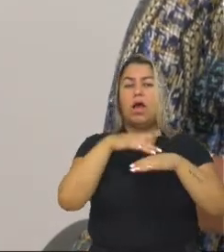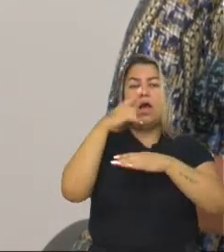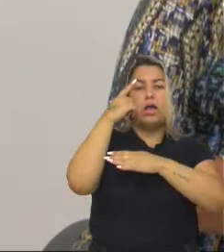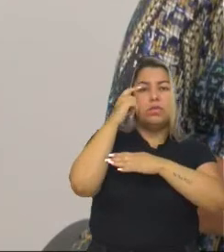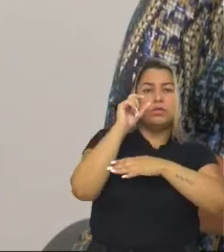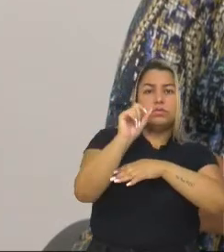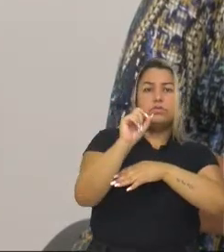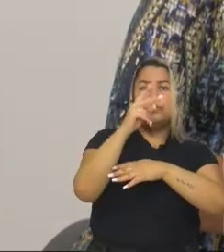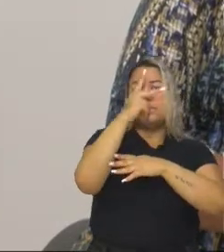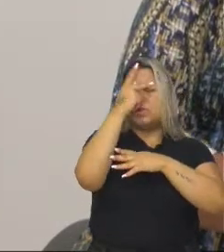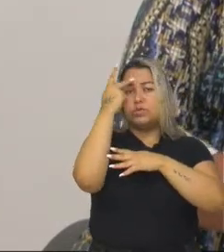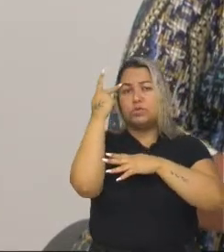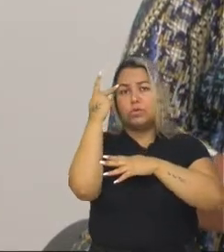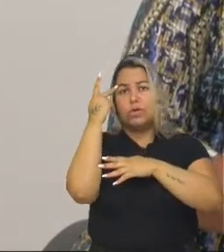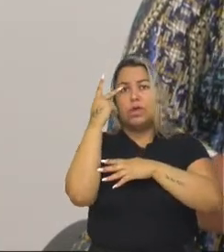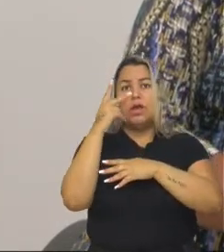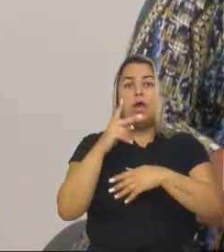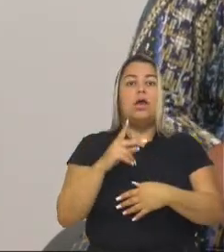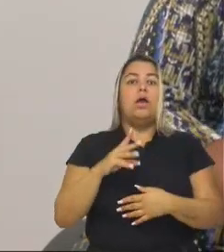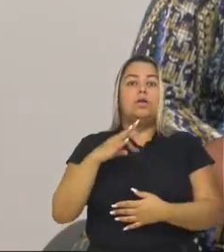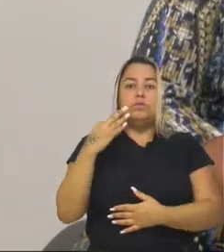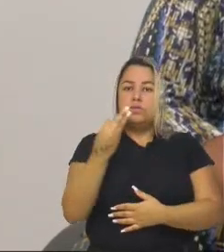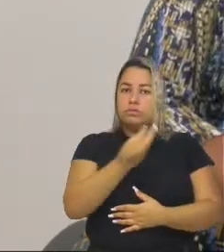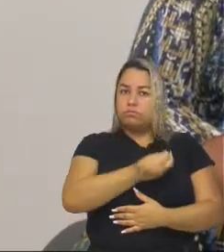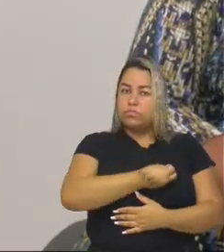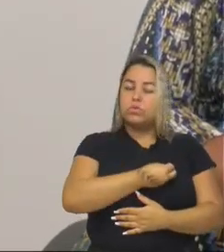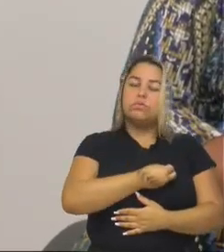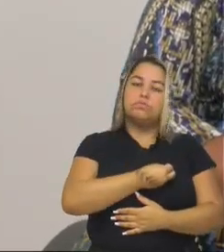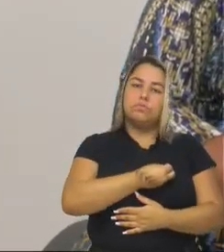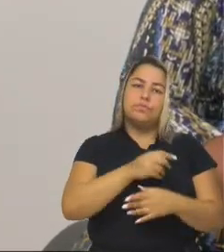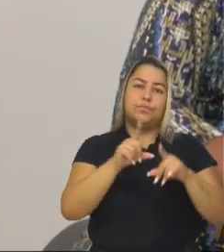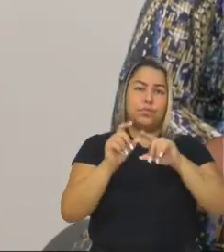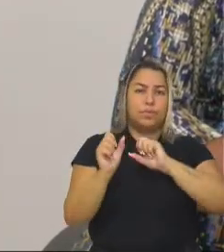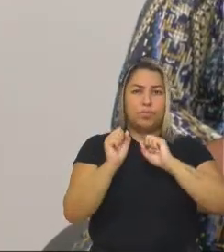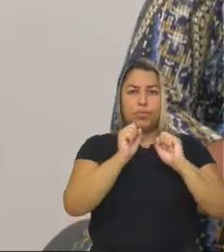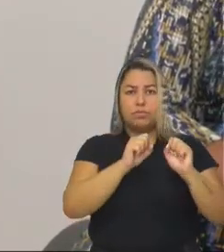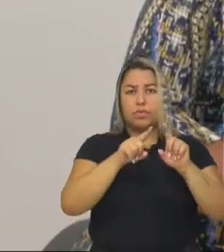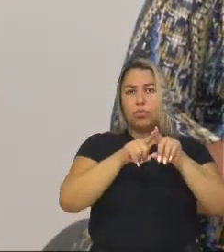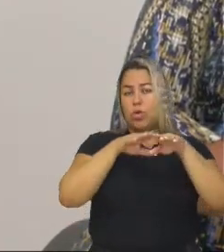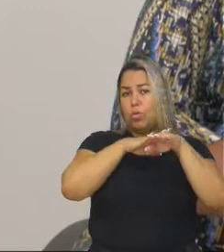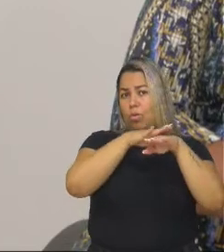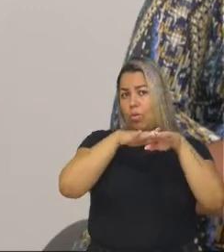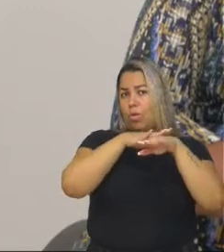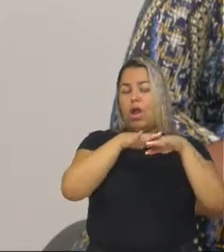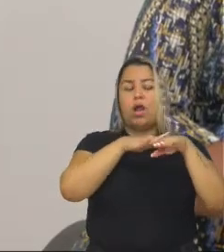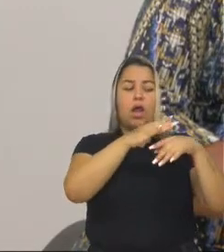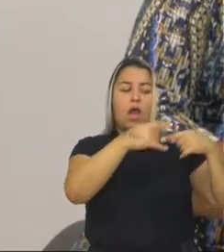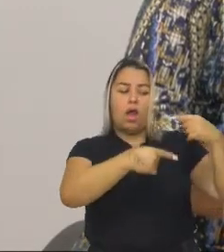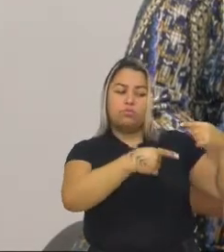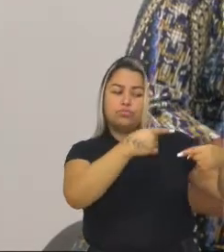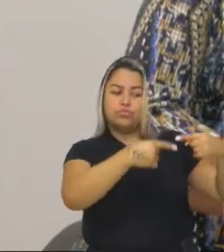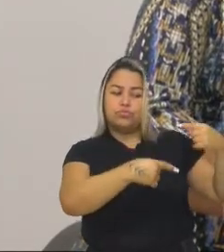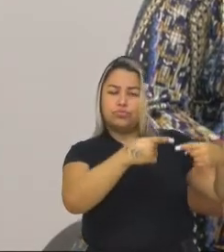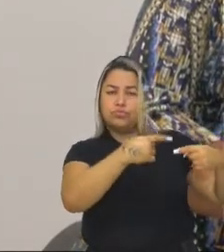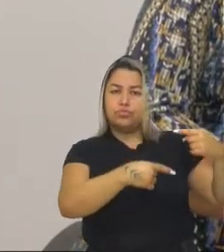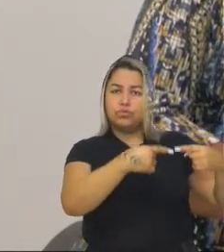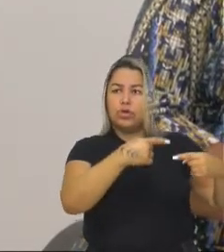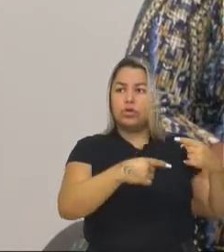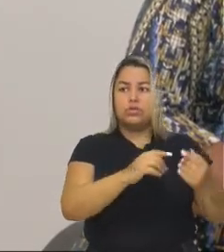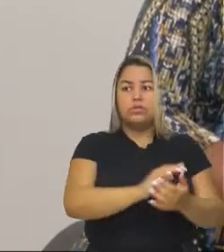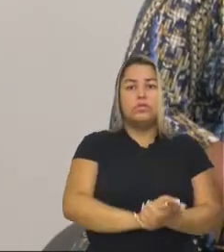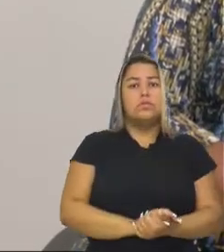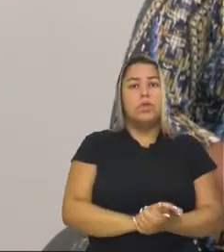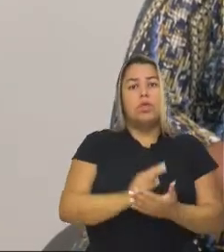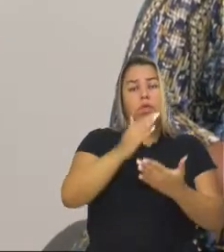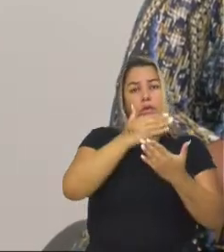gente, enquanto pessoas trans também, que estamos no Sistema Conselhos, possamos fazer uma conversa dialogada também. Então, vou passar para vocês,